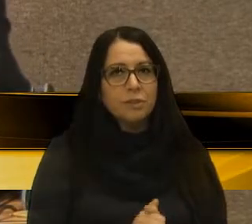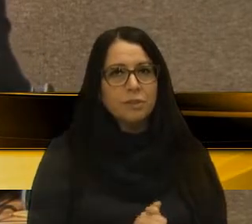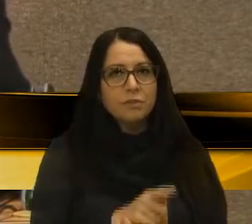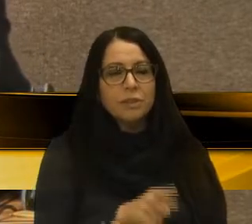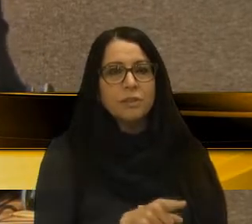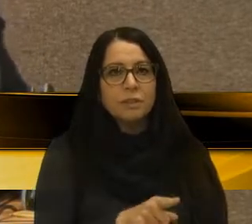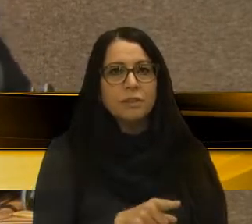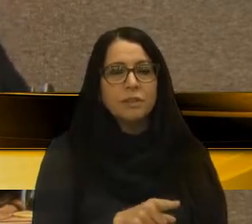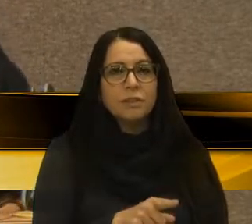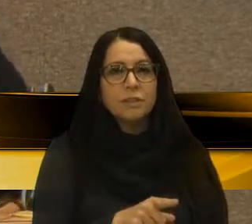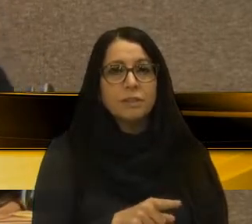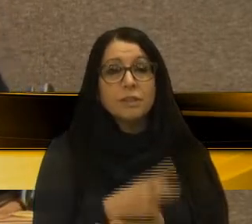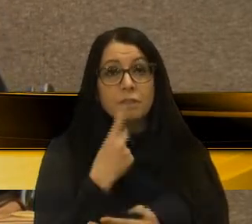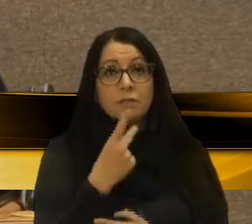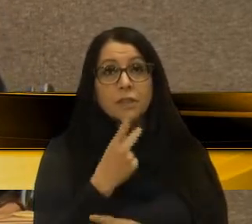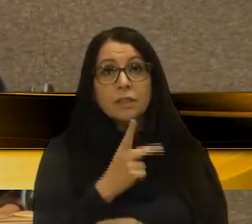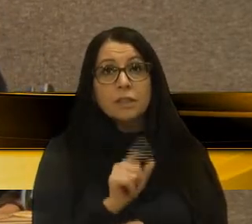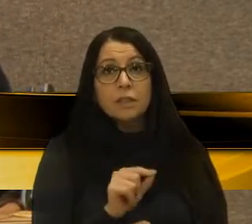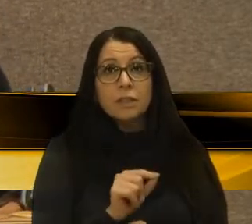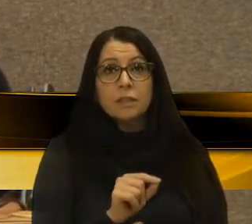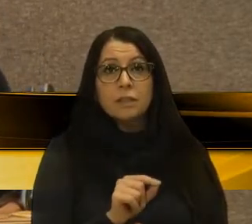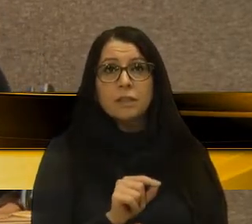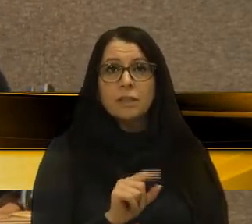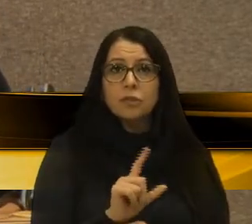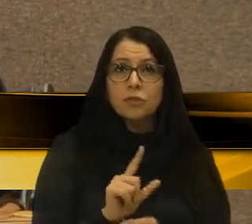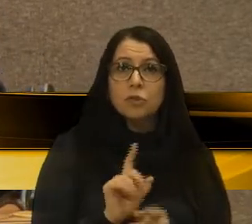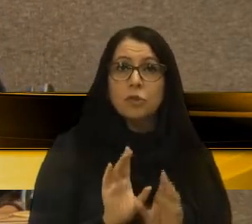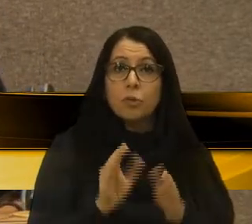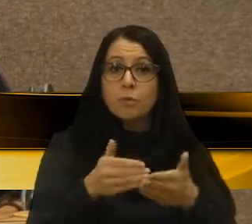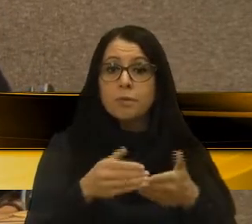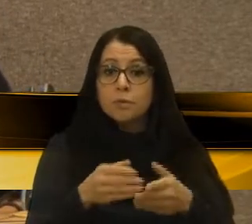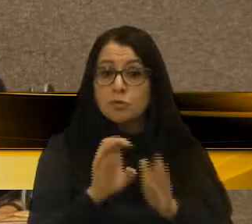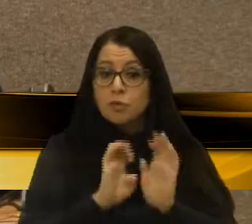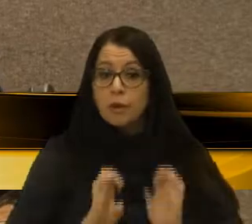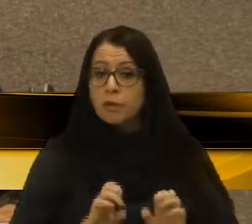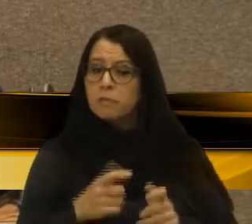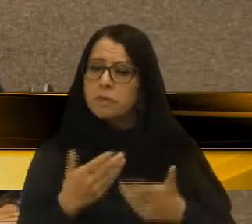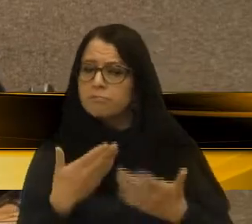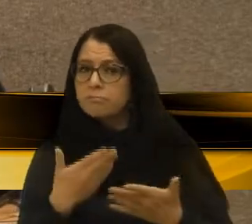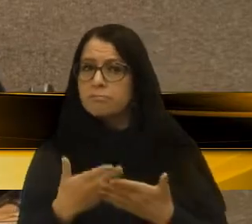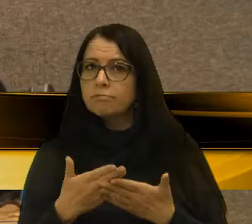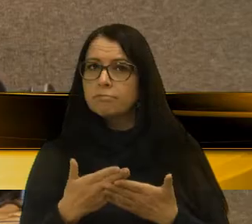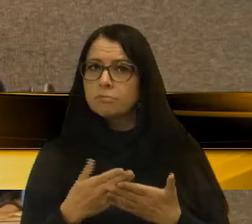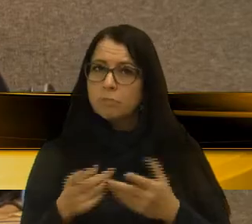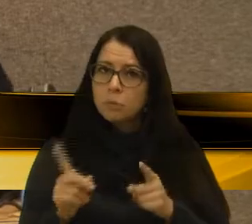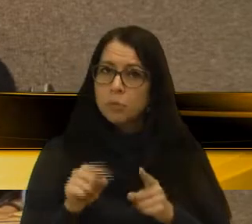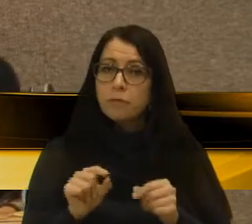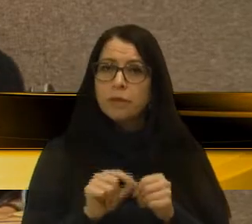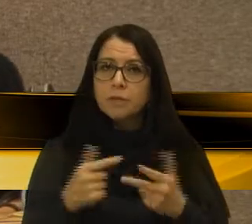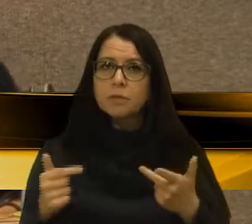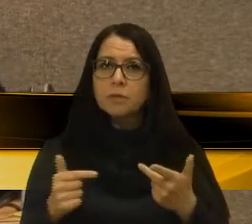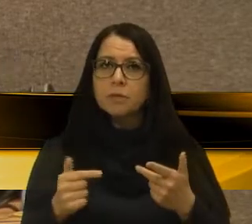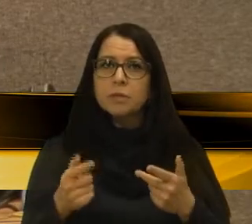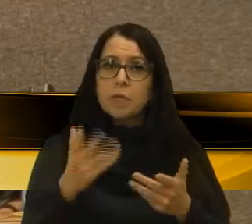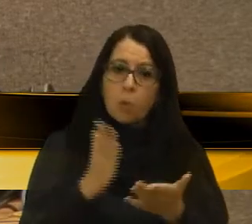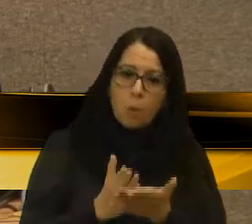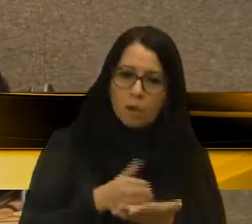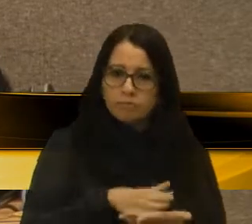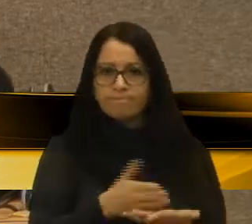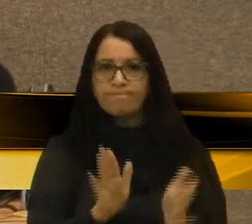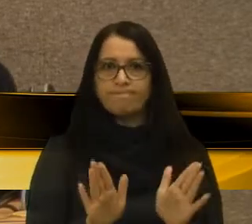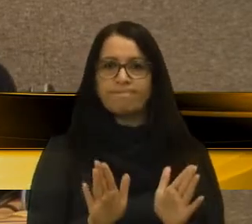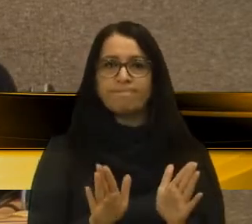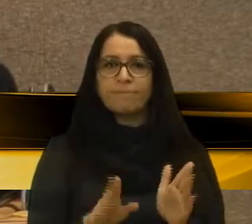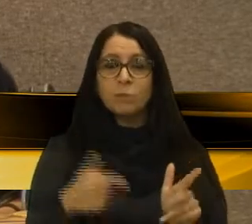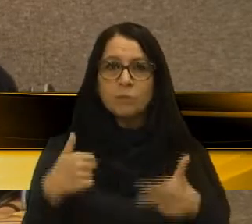ele coloca em xeque o trabalho da Comissão de Ética, né, a integridade, a imparcialidade e